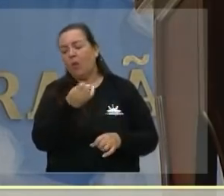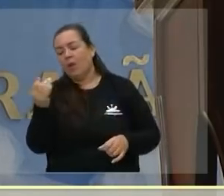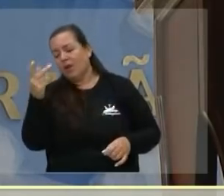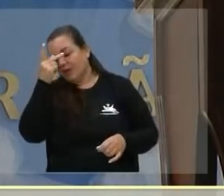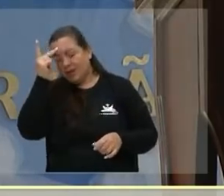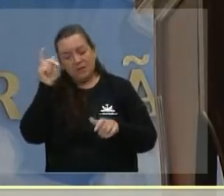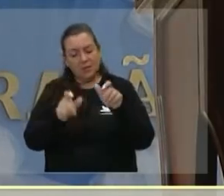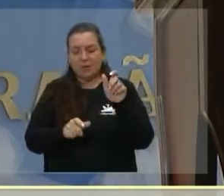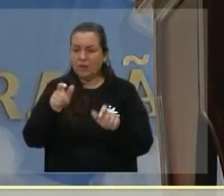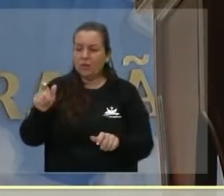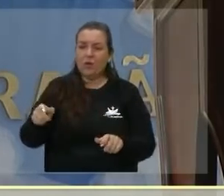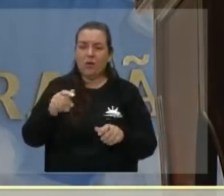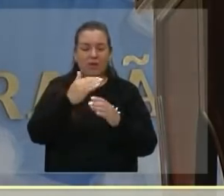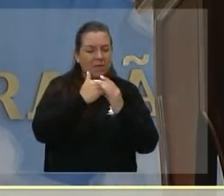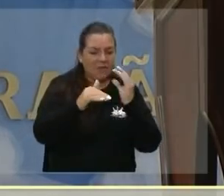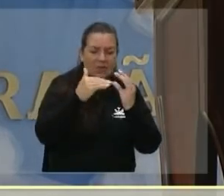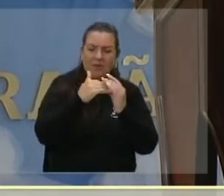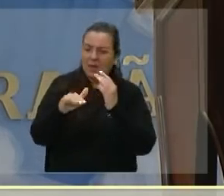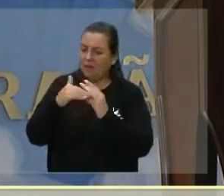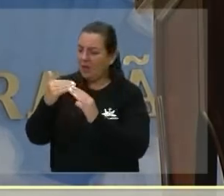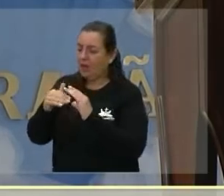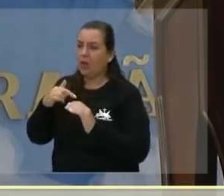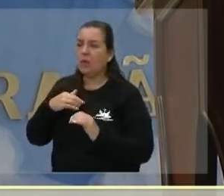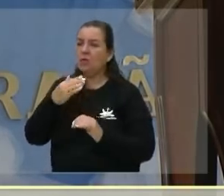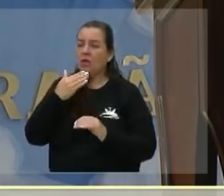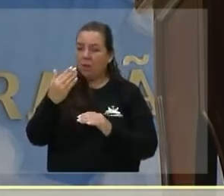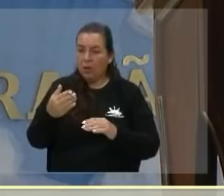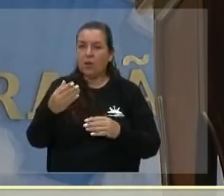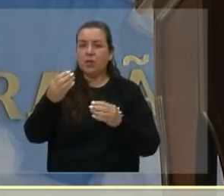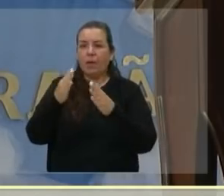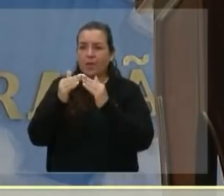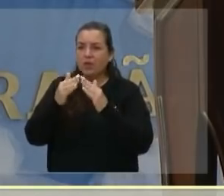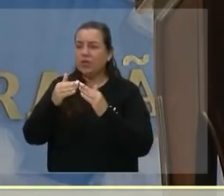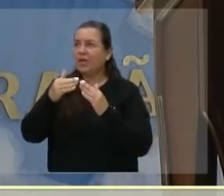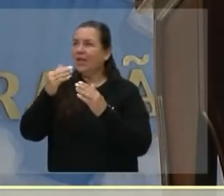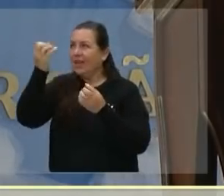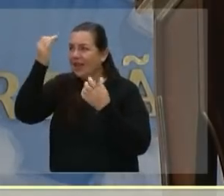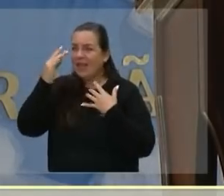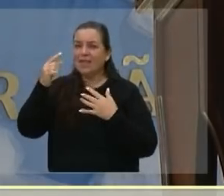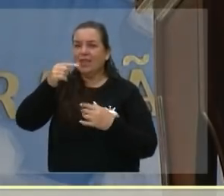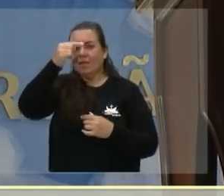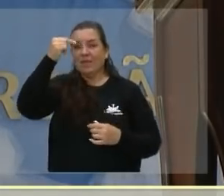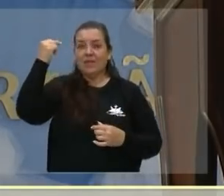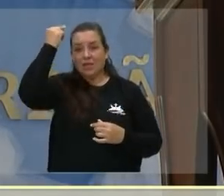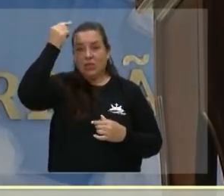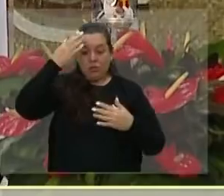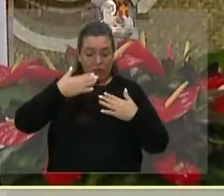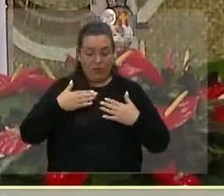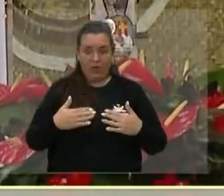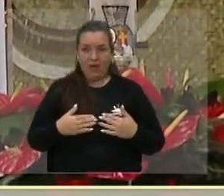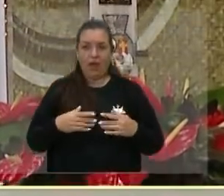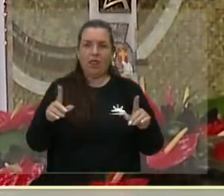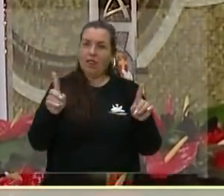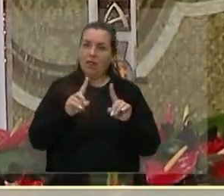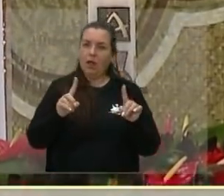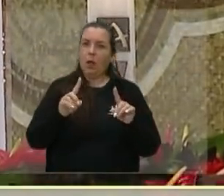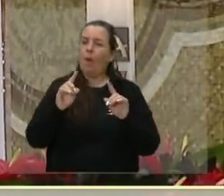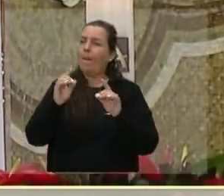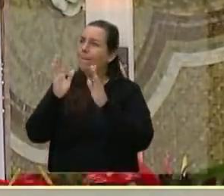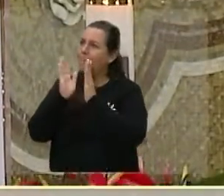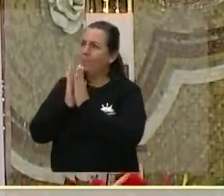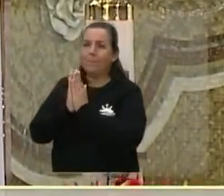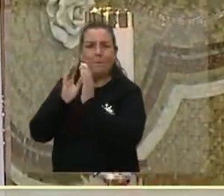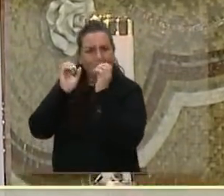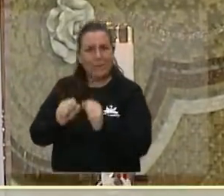pessoas me manda o recado os padre eu só posso pedir graça santificante não filho se pode pedir